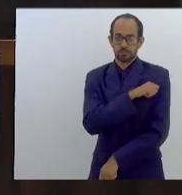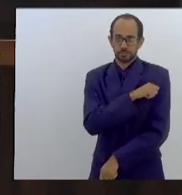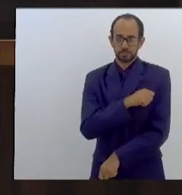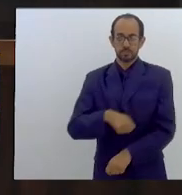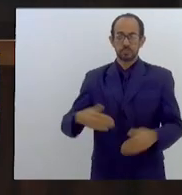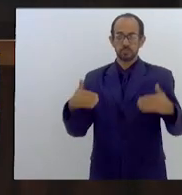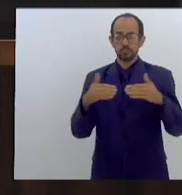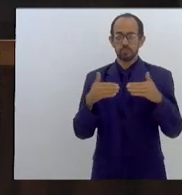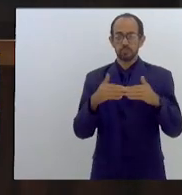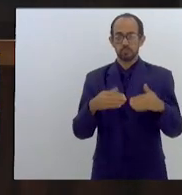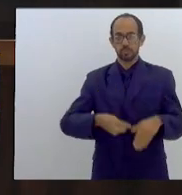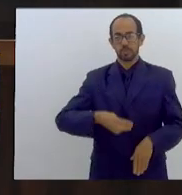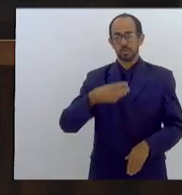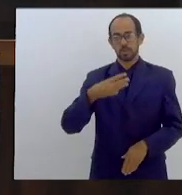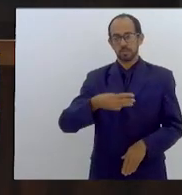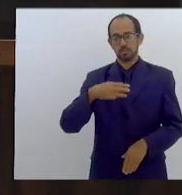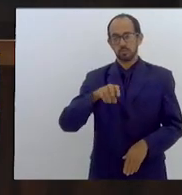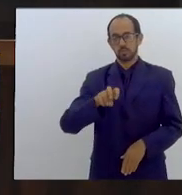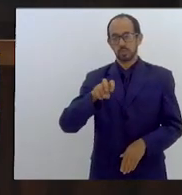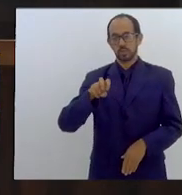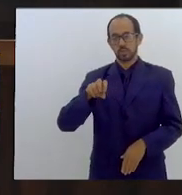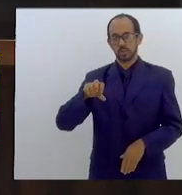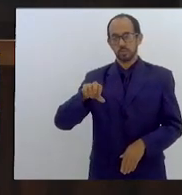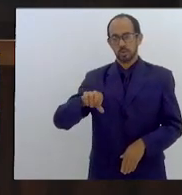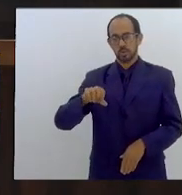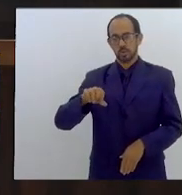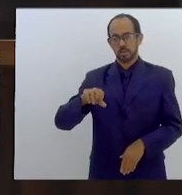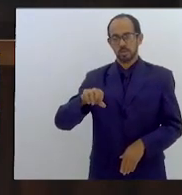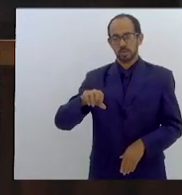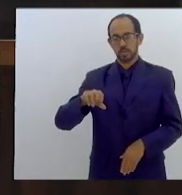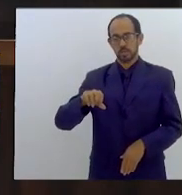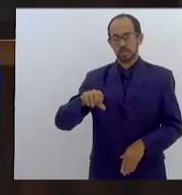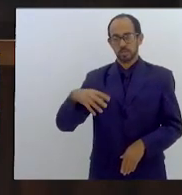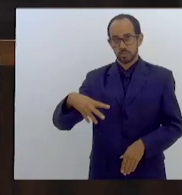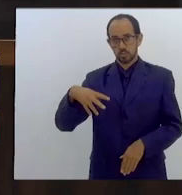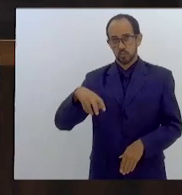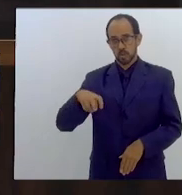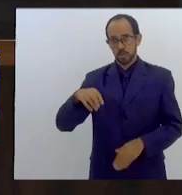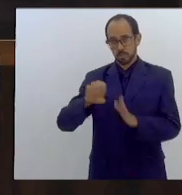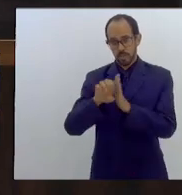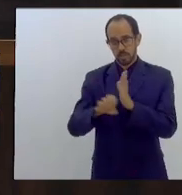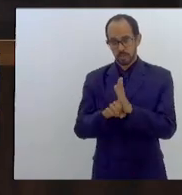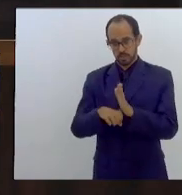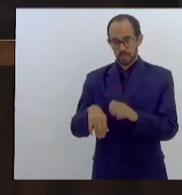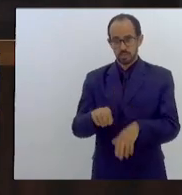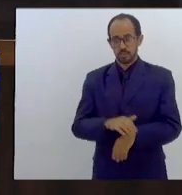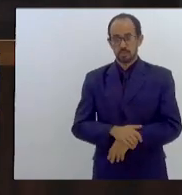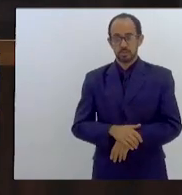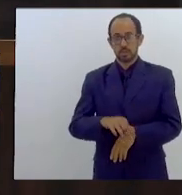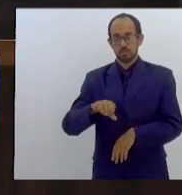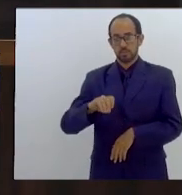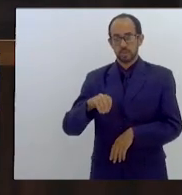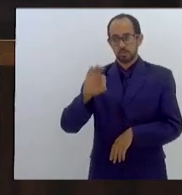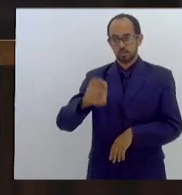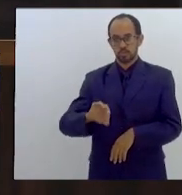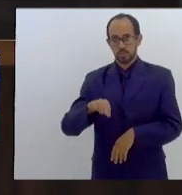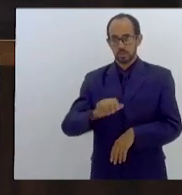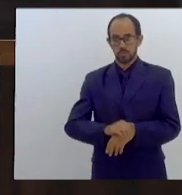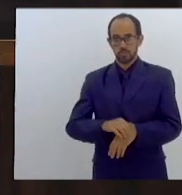favorável a 3.545 emendas, 90,23%. Favorável como prioridade a